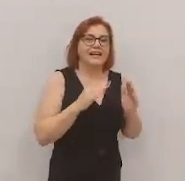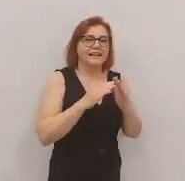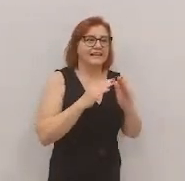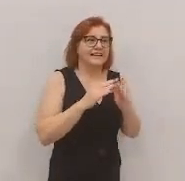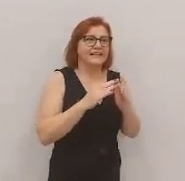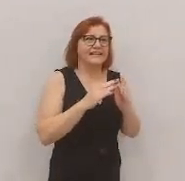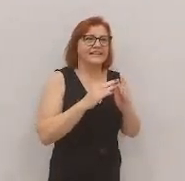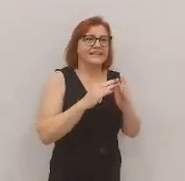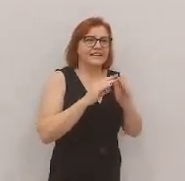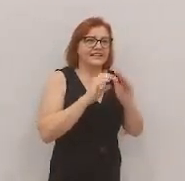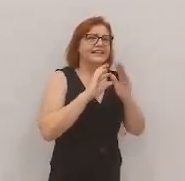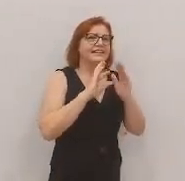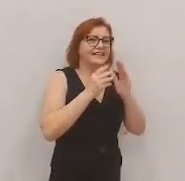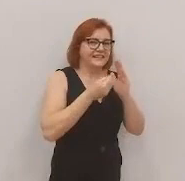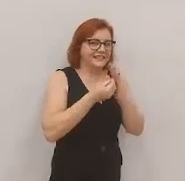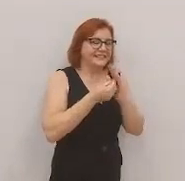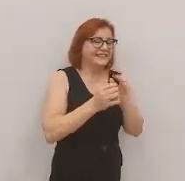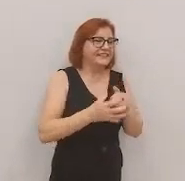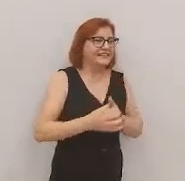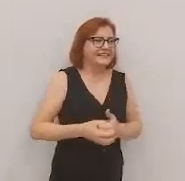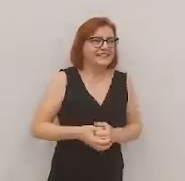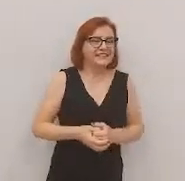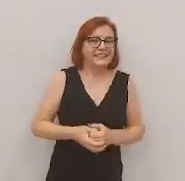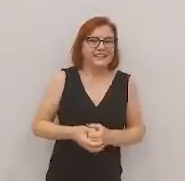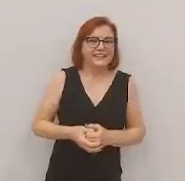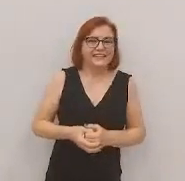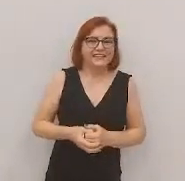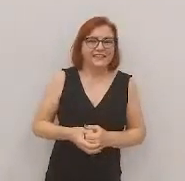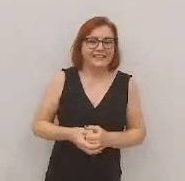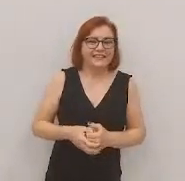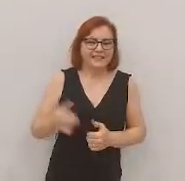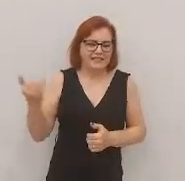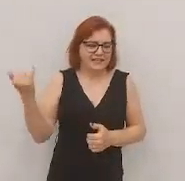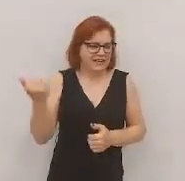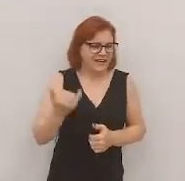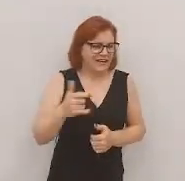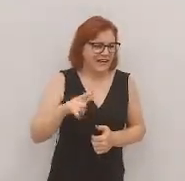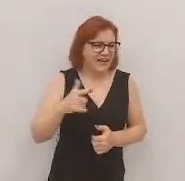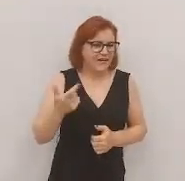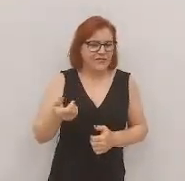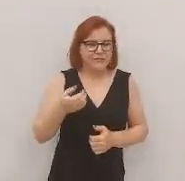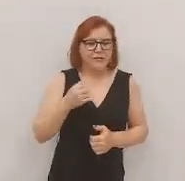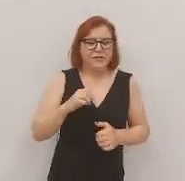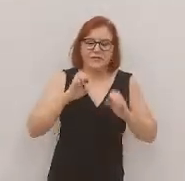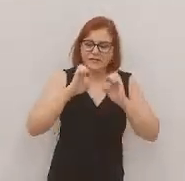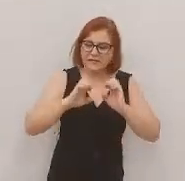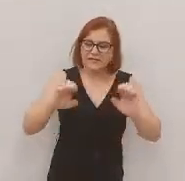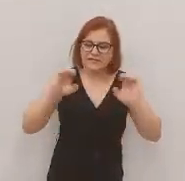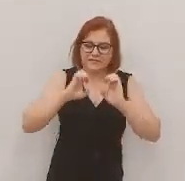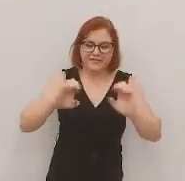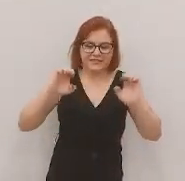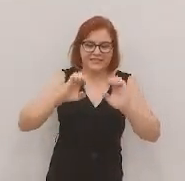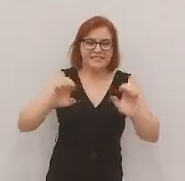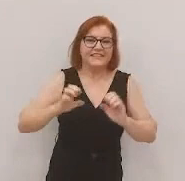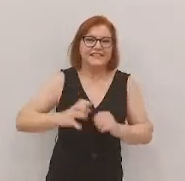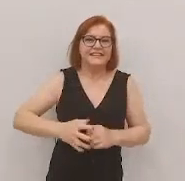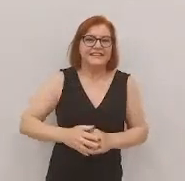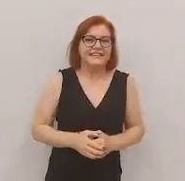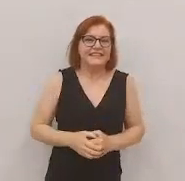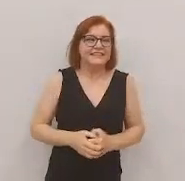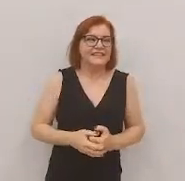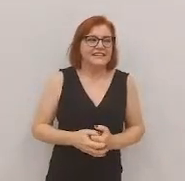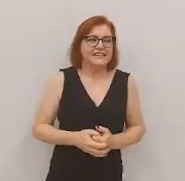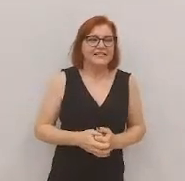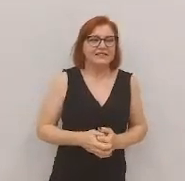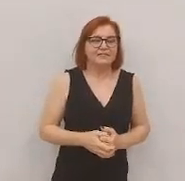pouco vinha uma outra pessoa lá pregar o evangelho lá em casa, né? Porque meu pai e minha mãe, sempre eles foram muito abertos